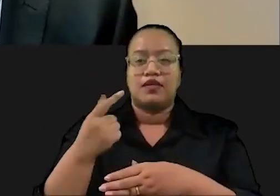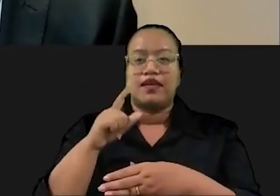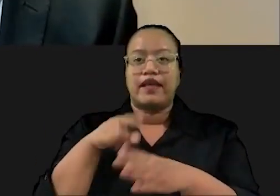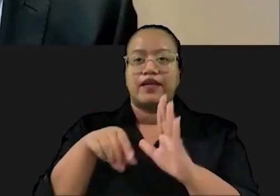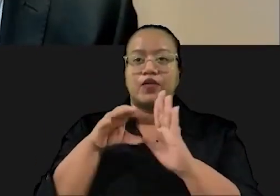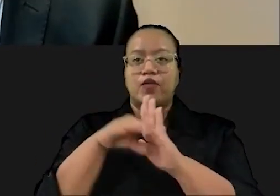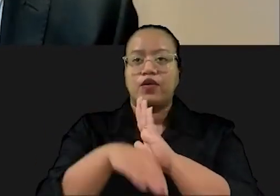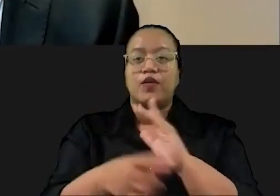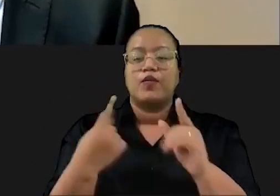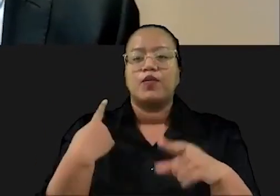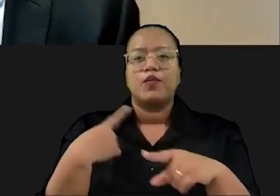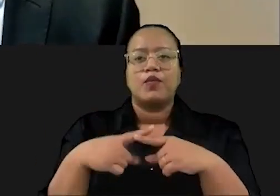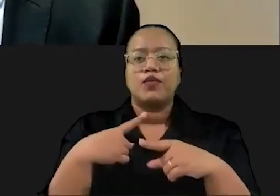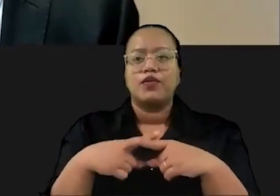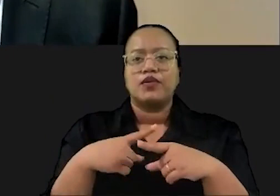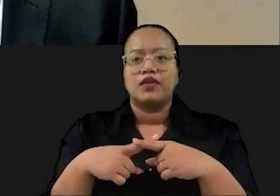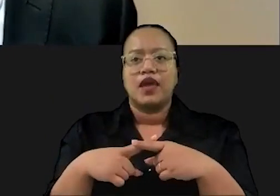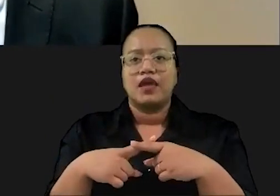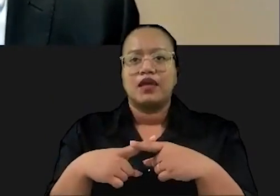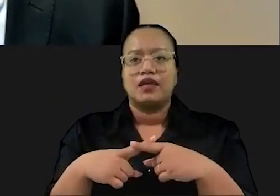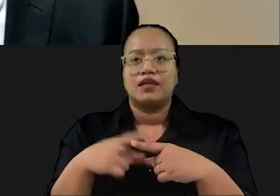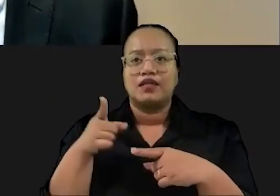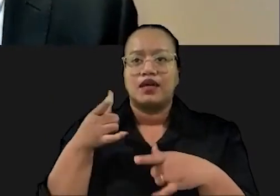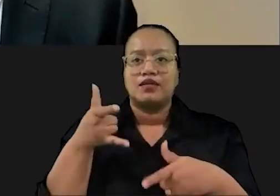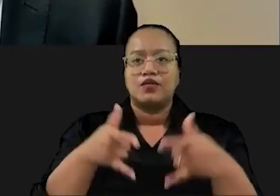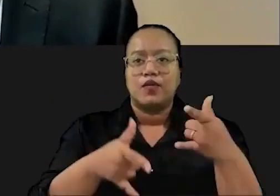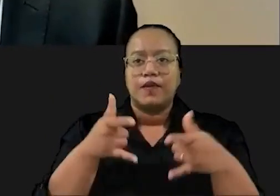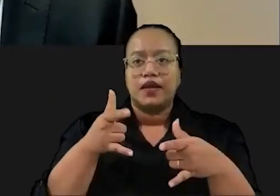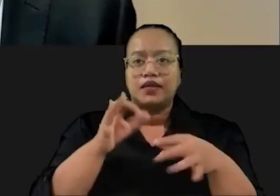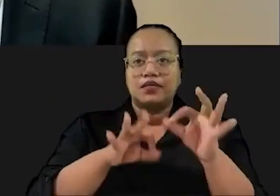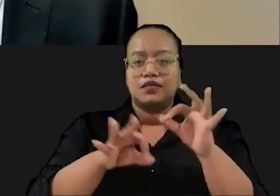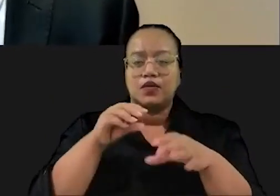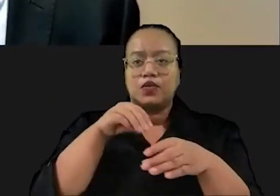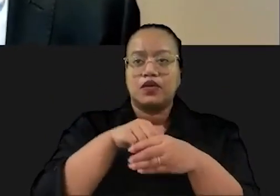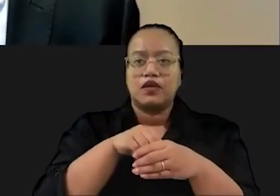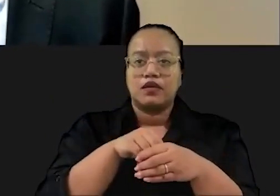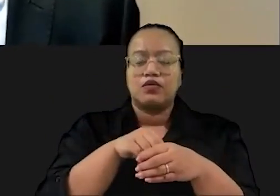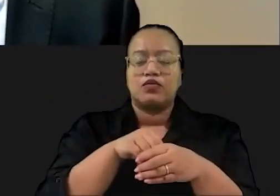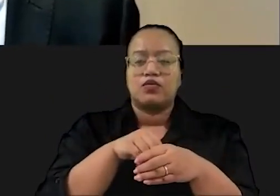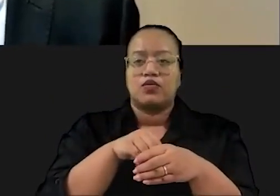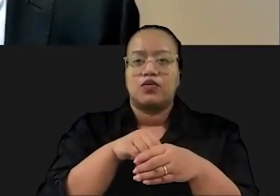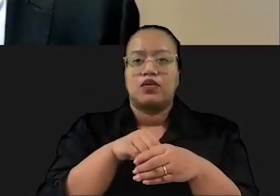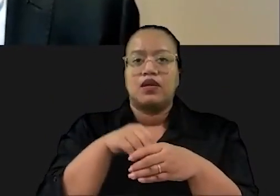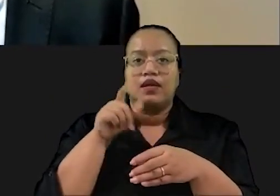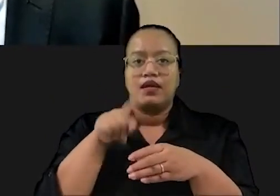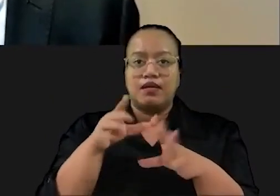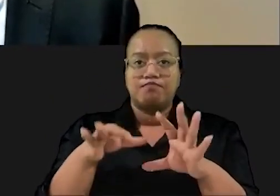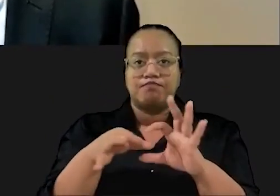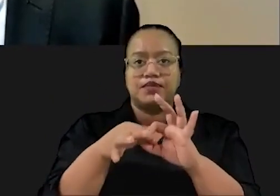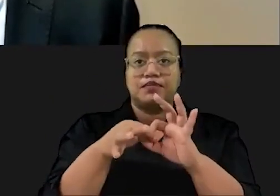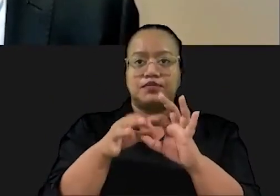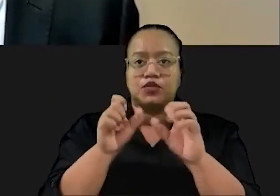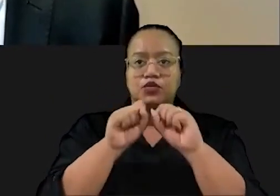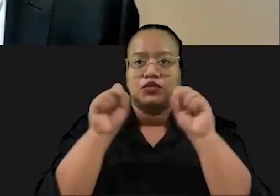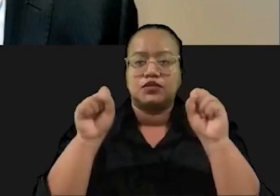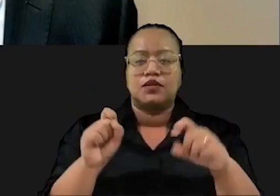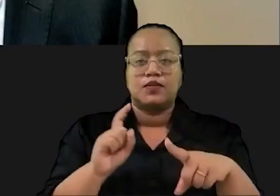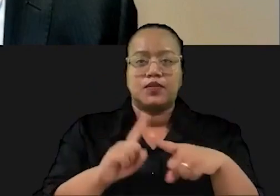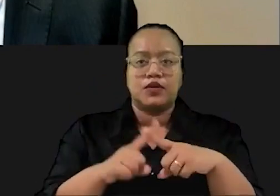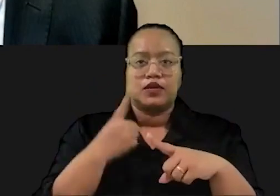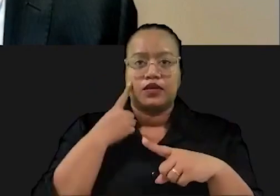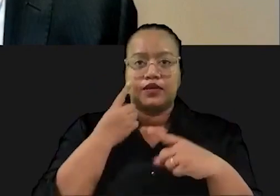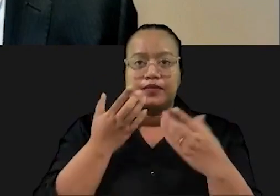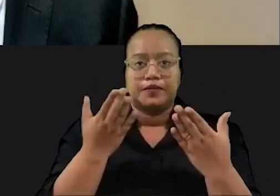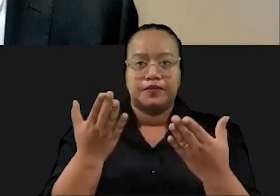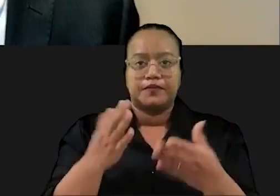a automação ela faz parte intrínseca do sistema. Vocês estão vendo aqui que cada